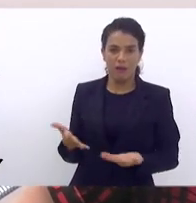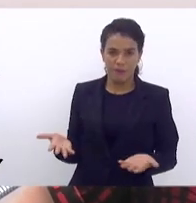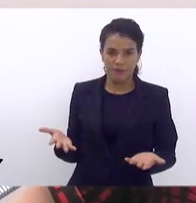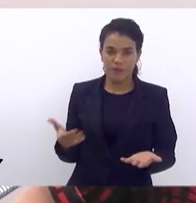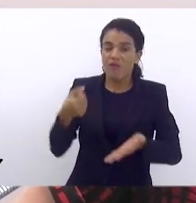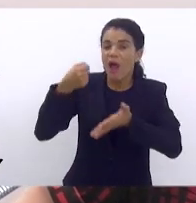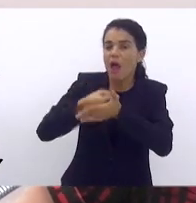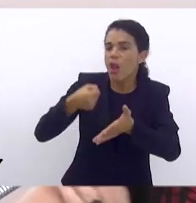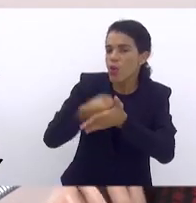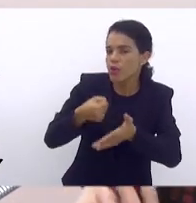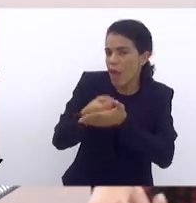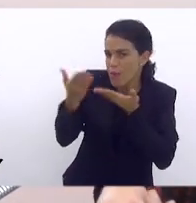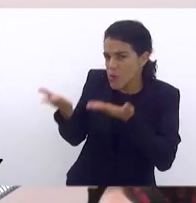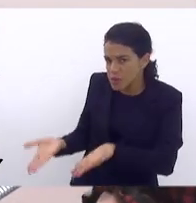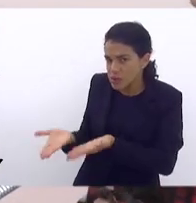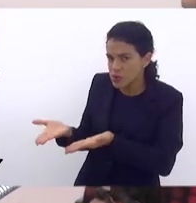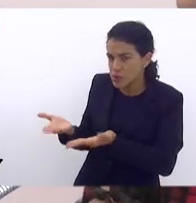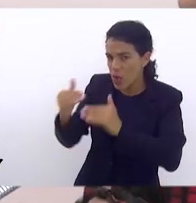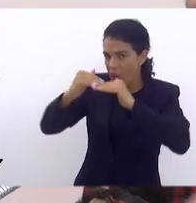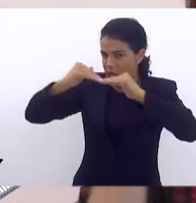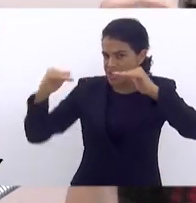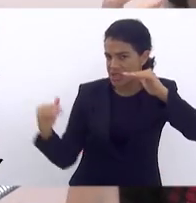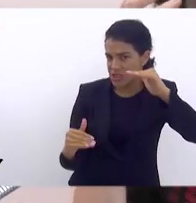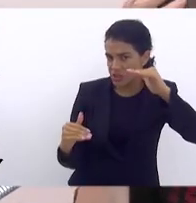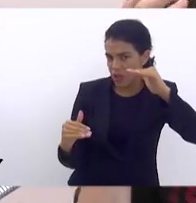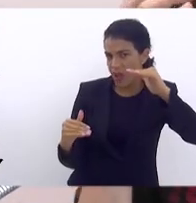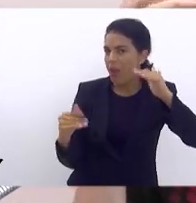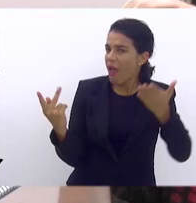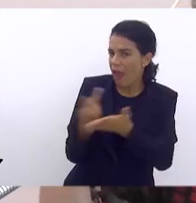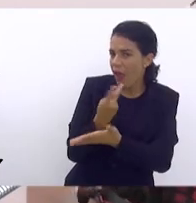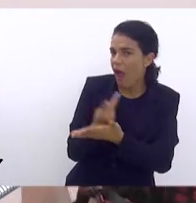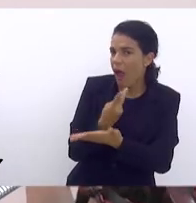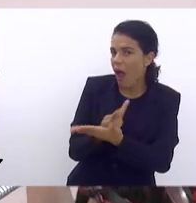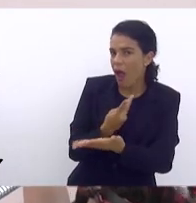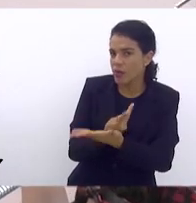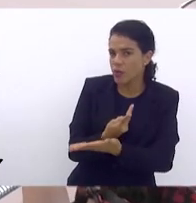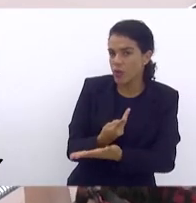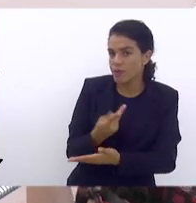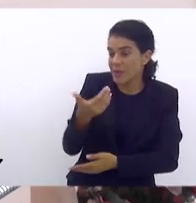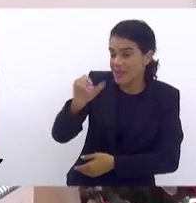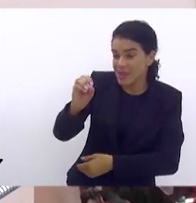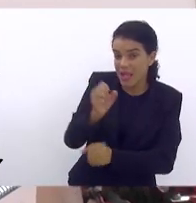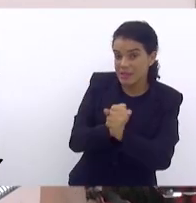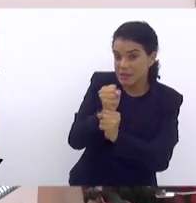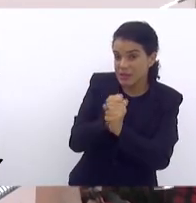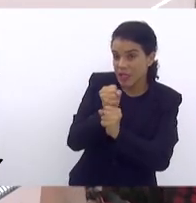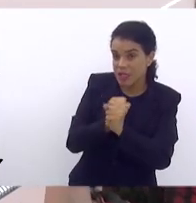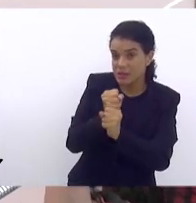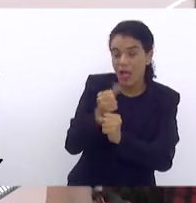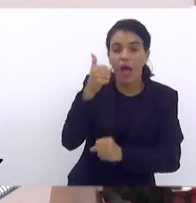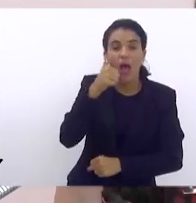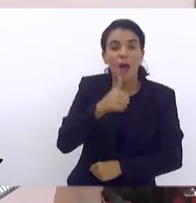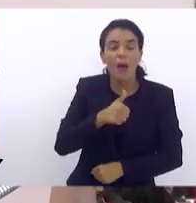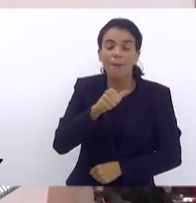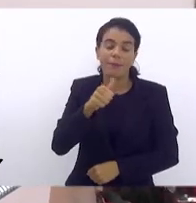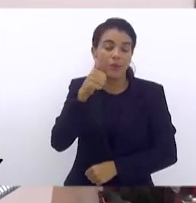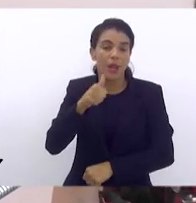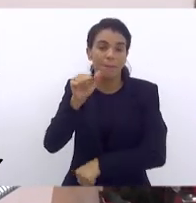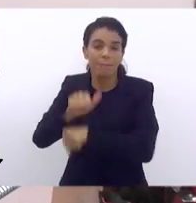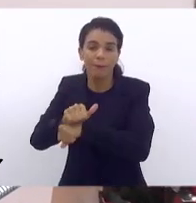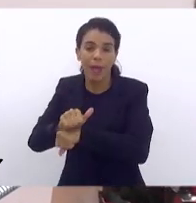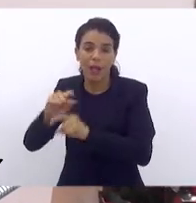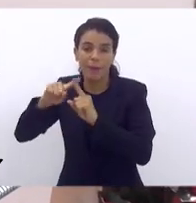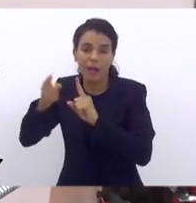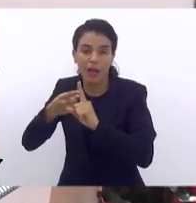por Exatamente isso essa desigualdade porque é errado você pegar 10 anos a mulher para ser mãe mas a partir do momento que você